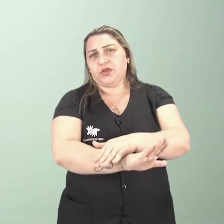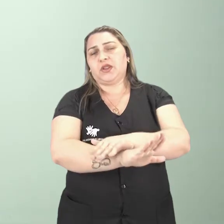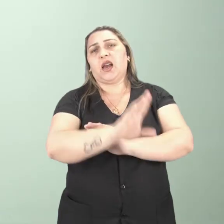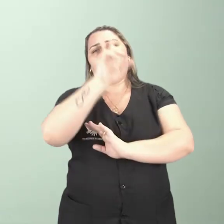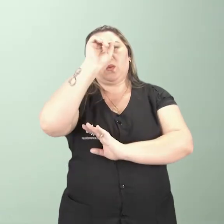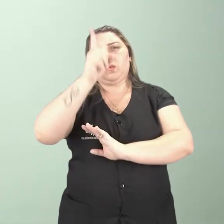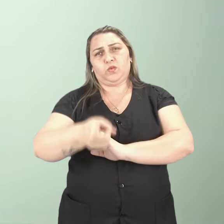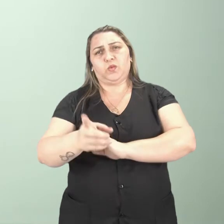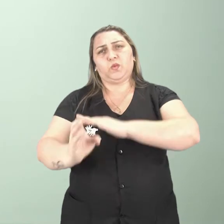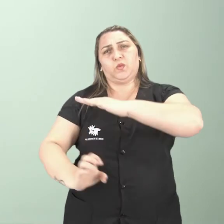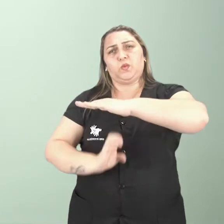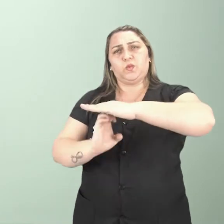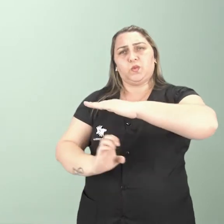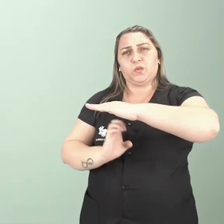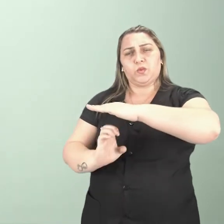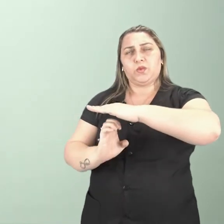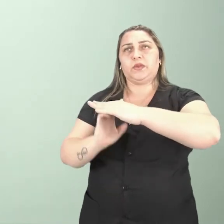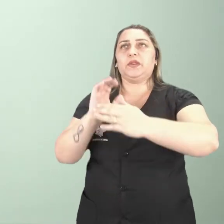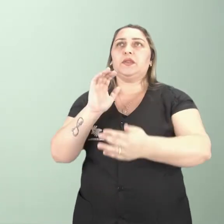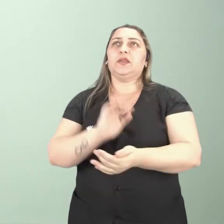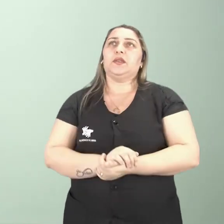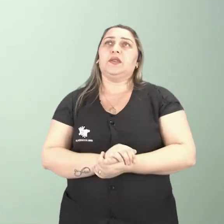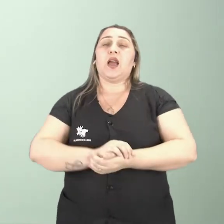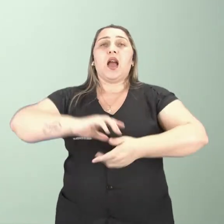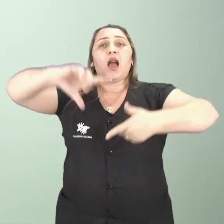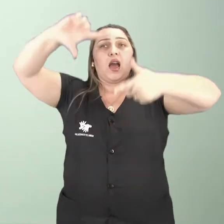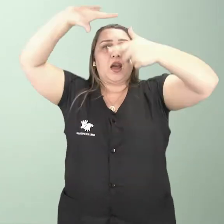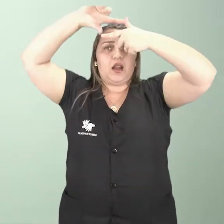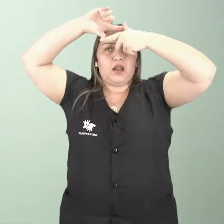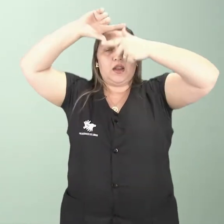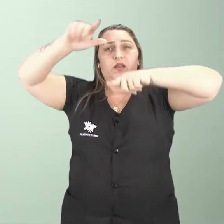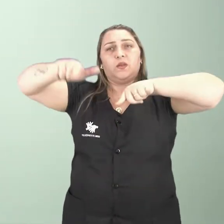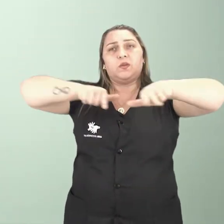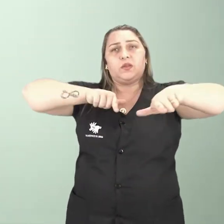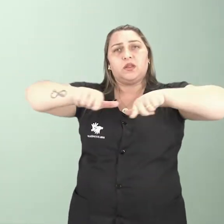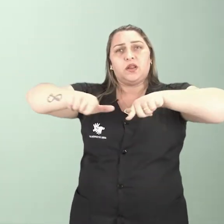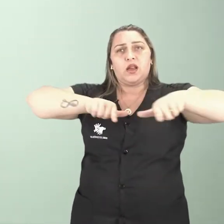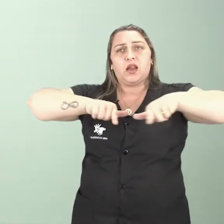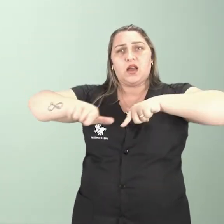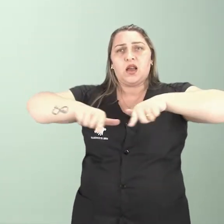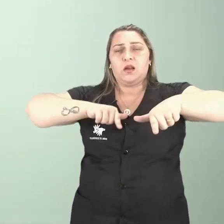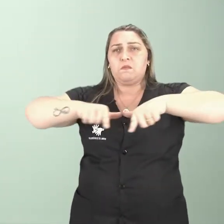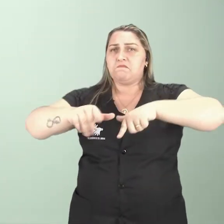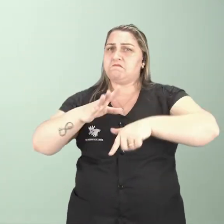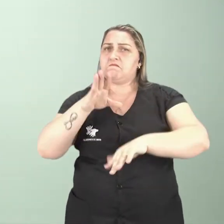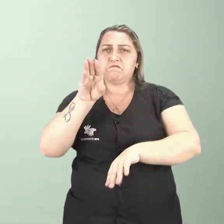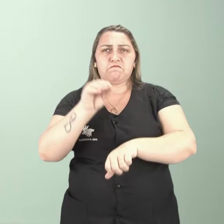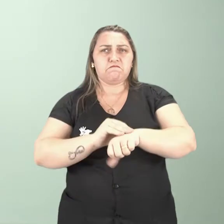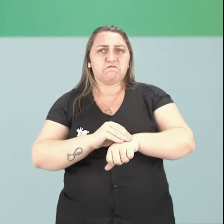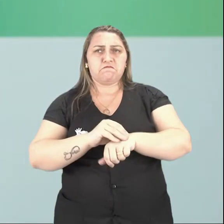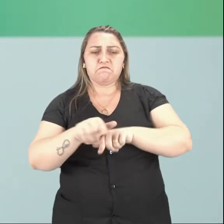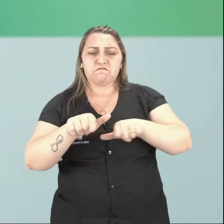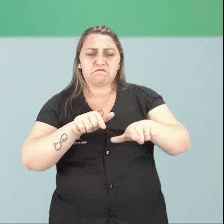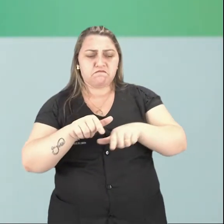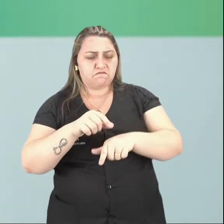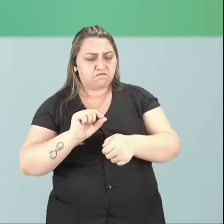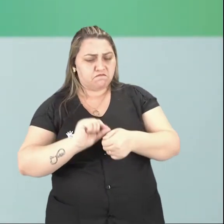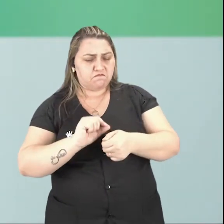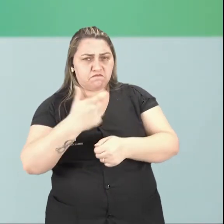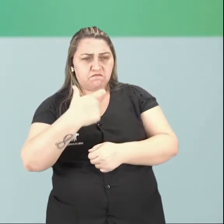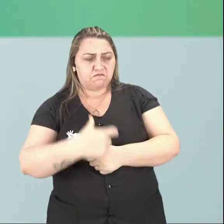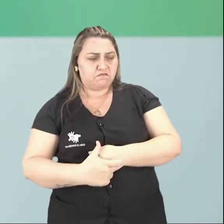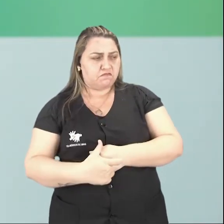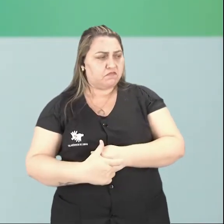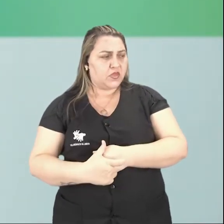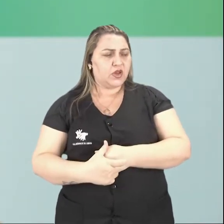o dono dos meios de produção. Então, alienação do trabalho, o trabalhador não se reconhece no produto que faz. Alienação